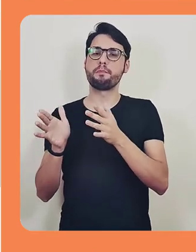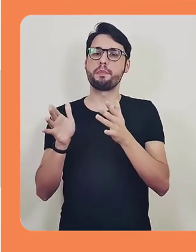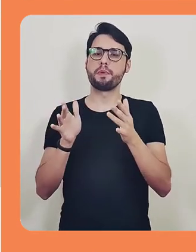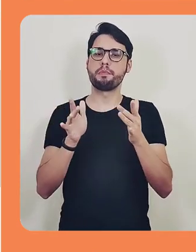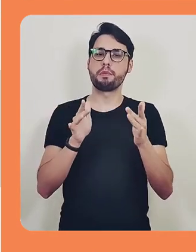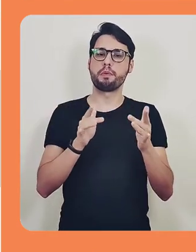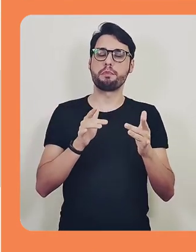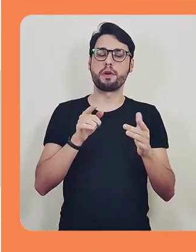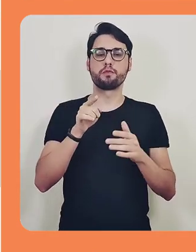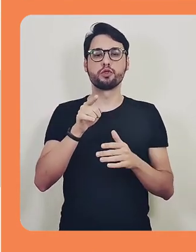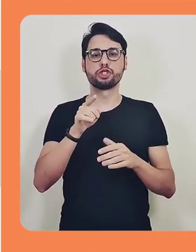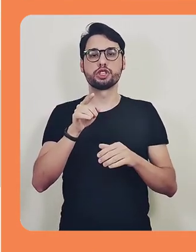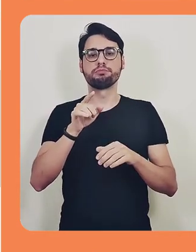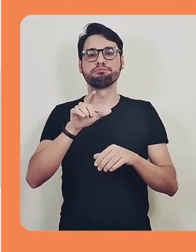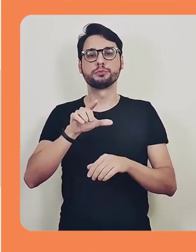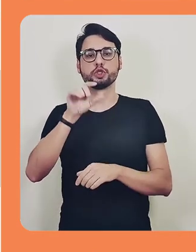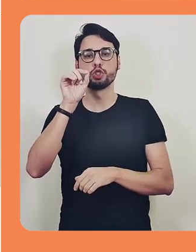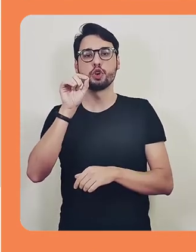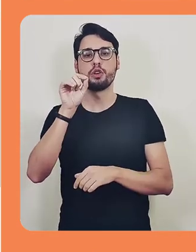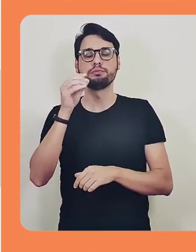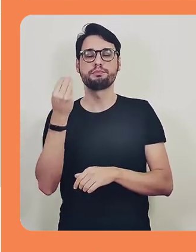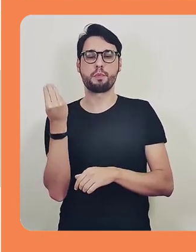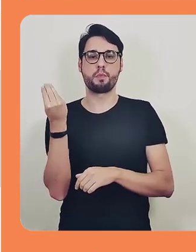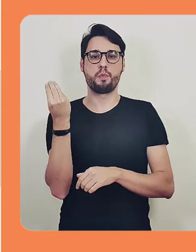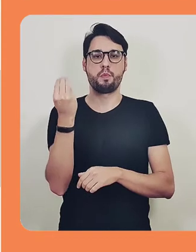Bom, então em alguma parte do vídeo,